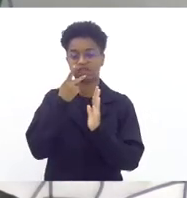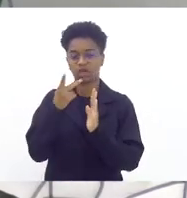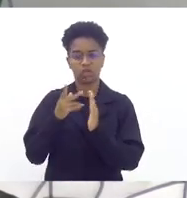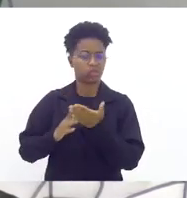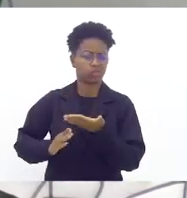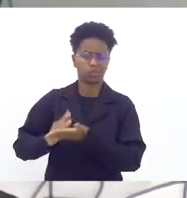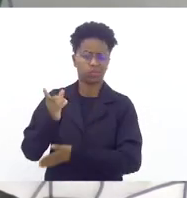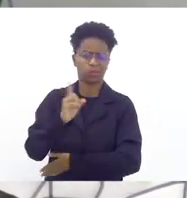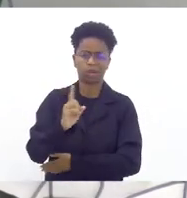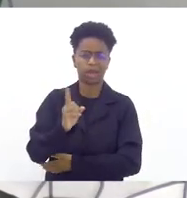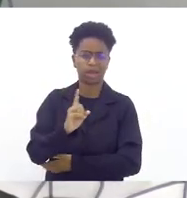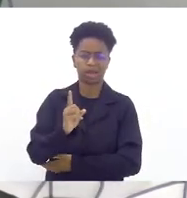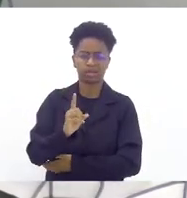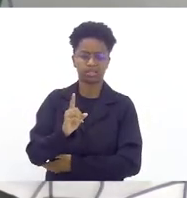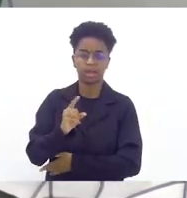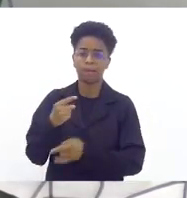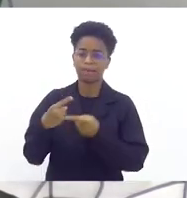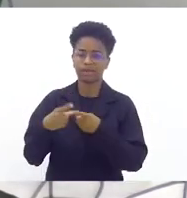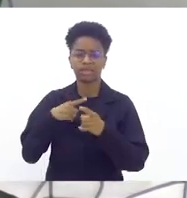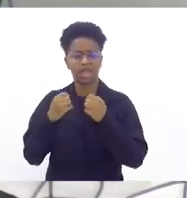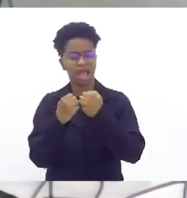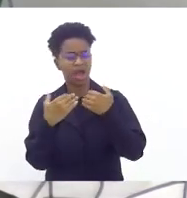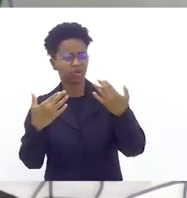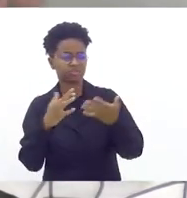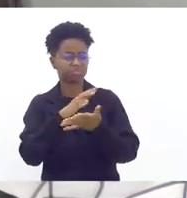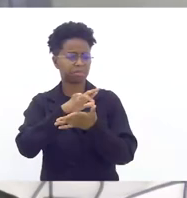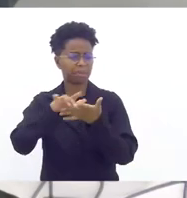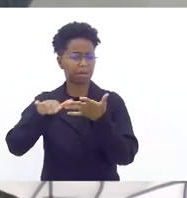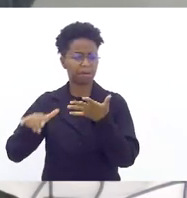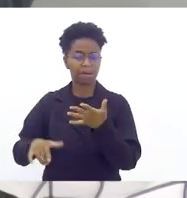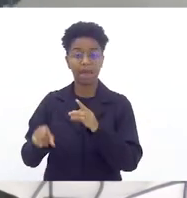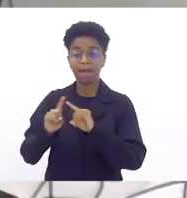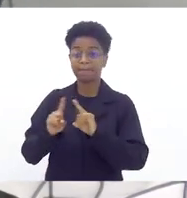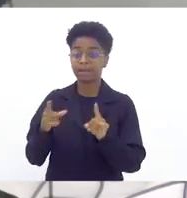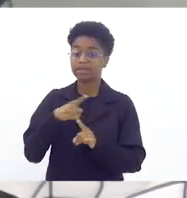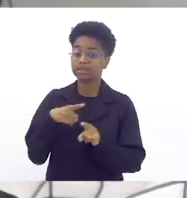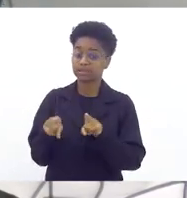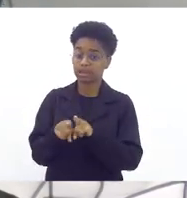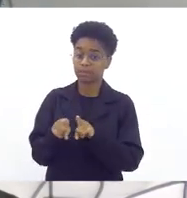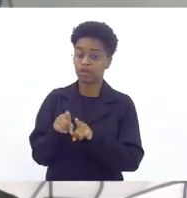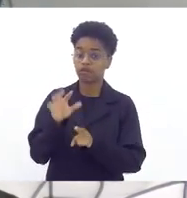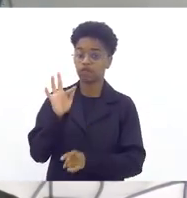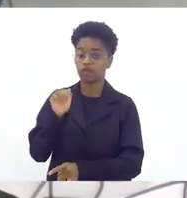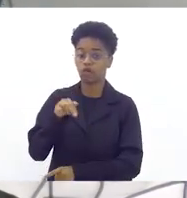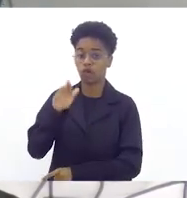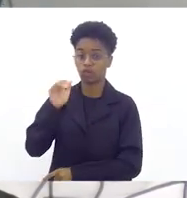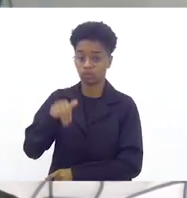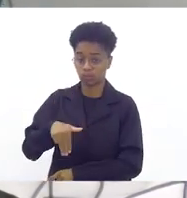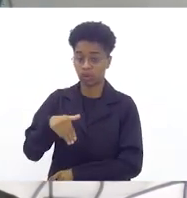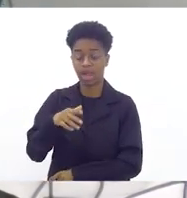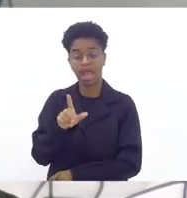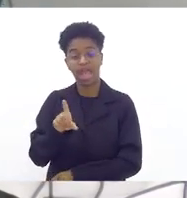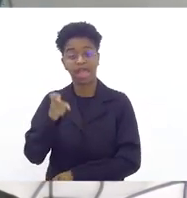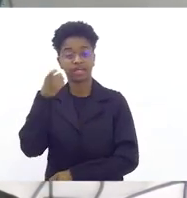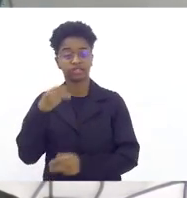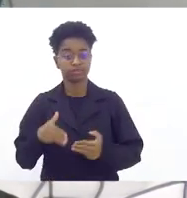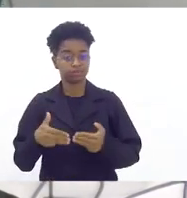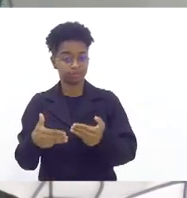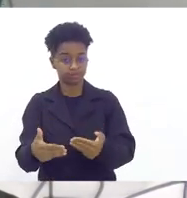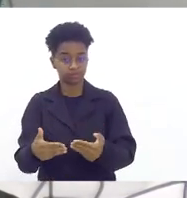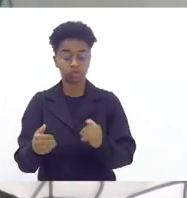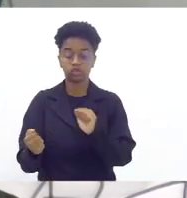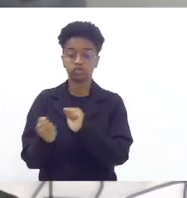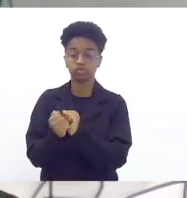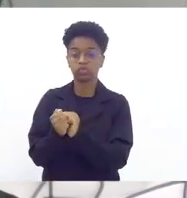passar a boiada no Senado, que ia fazer audiências, etc, etc. Tivemos também o Fórum dos Ex-Ministros com os ministros do